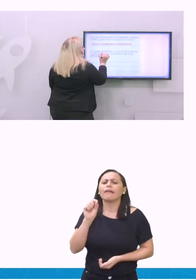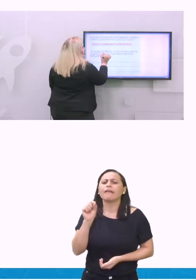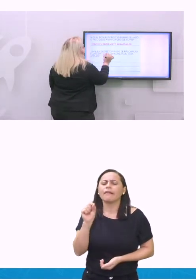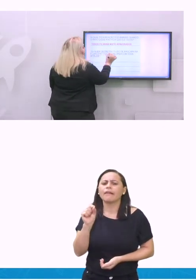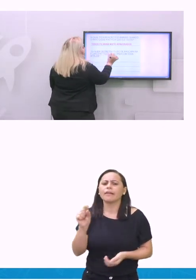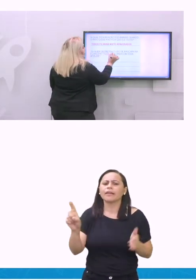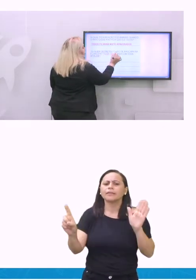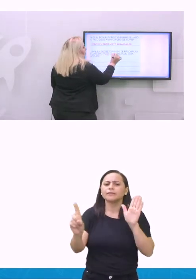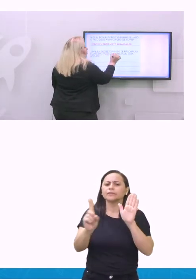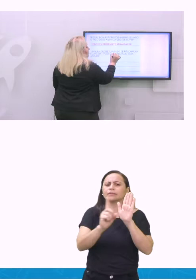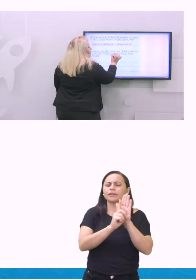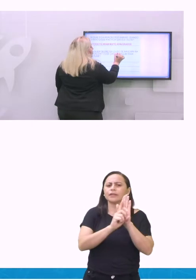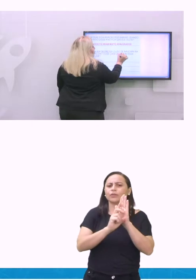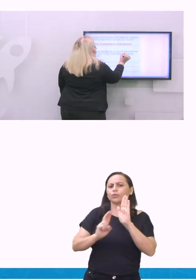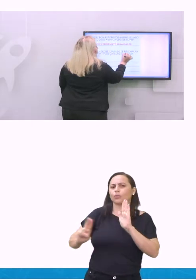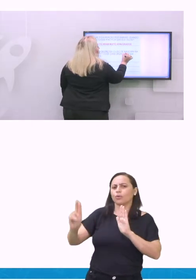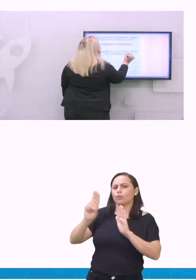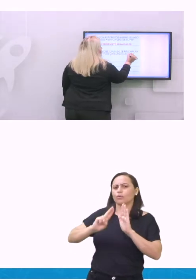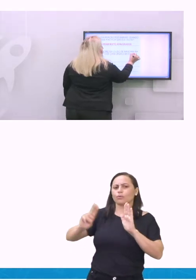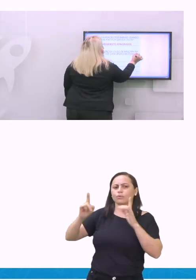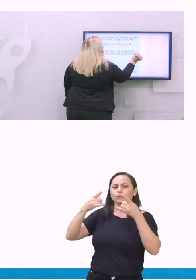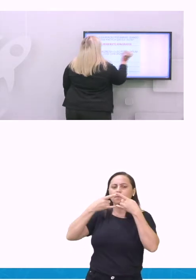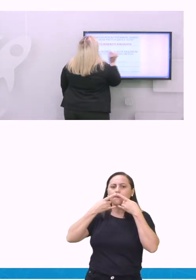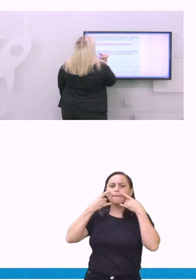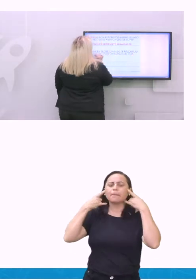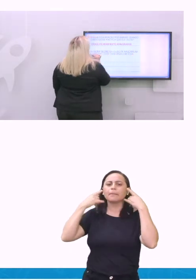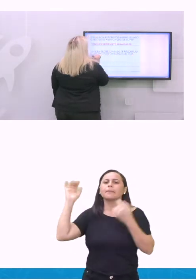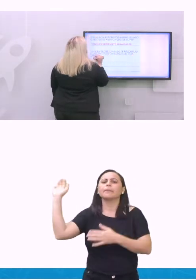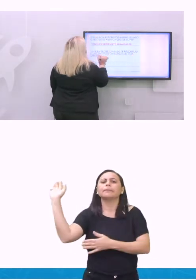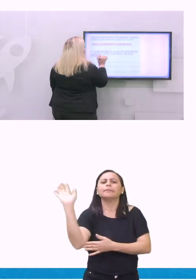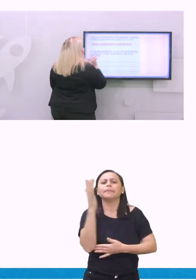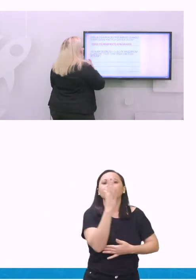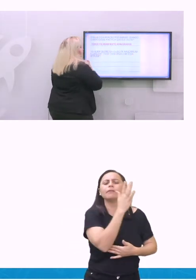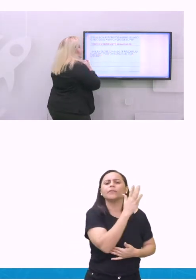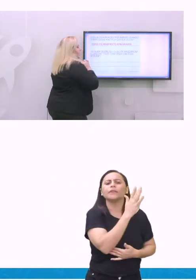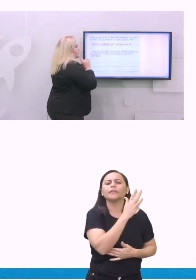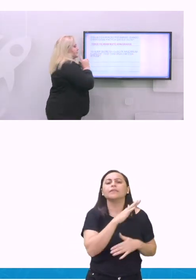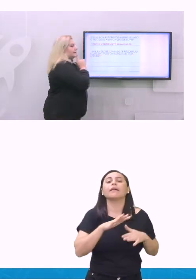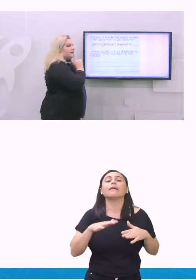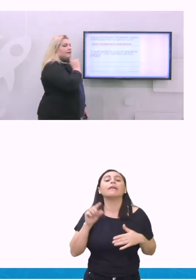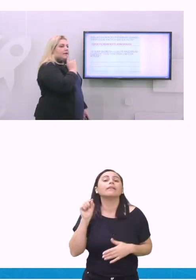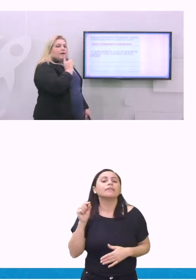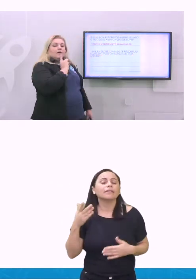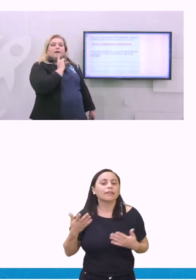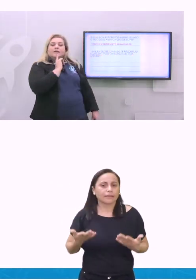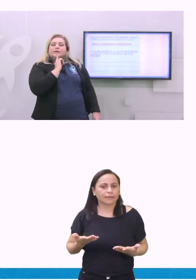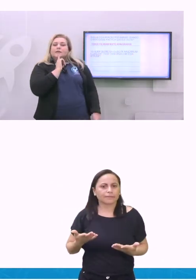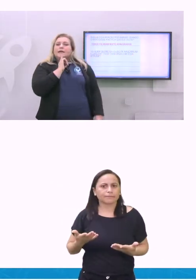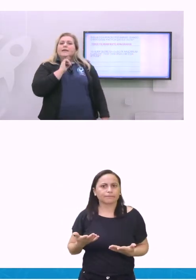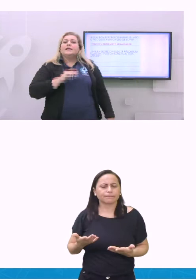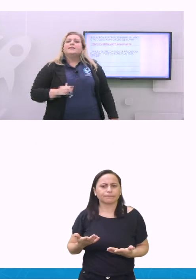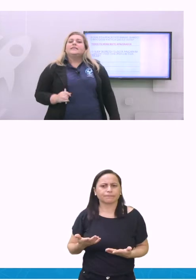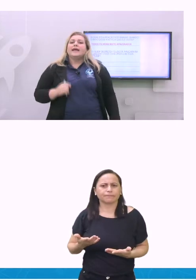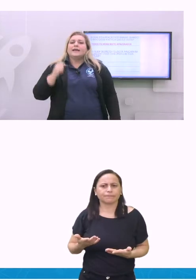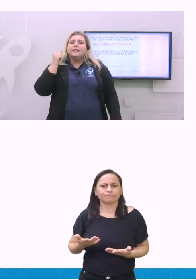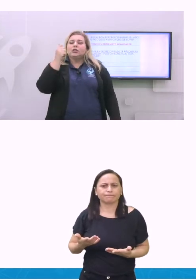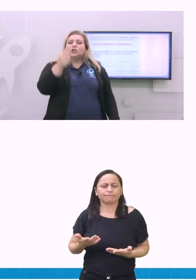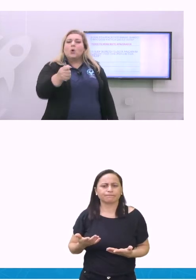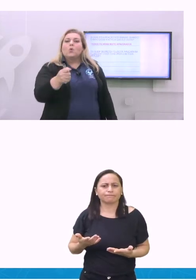Quem decretou o uso de máscara na floresta? Quem